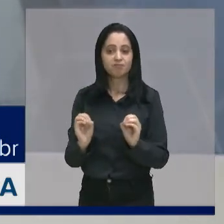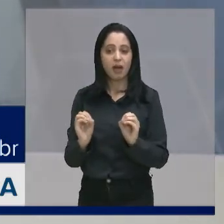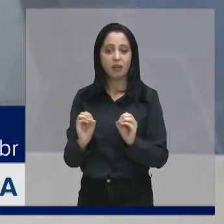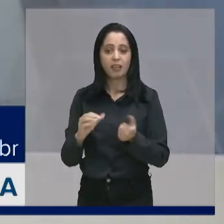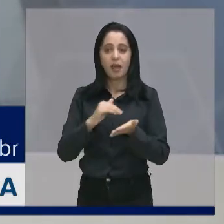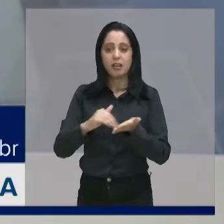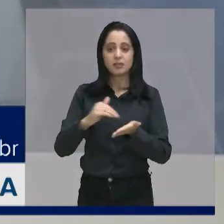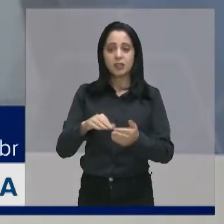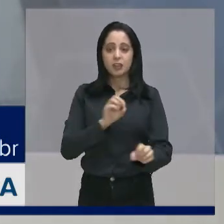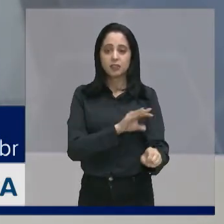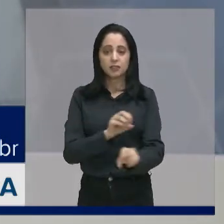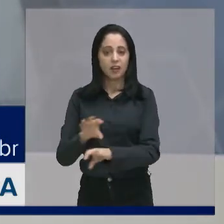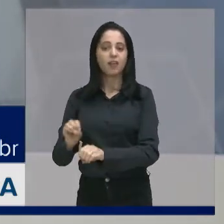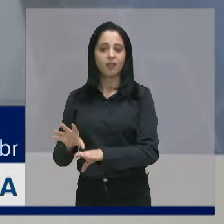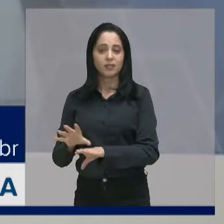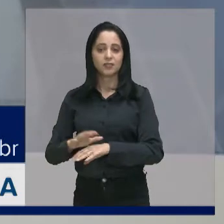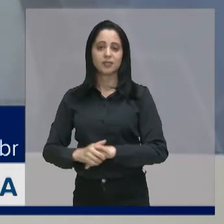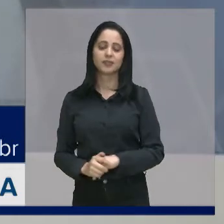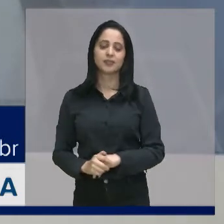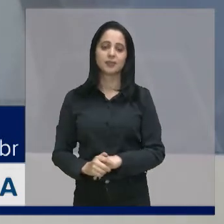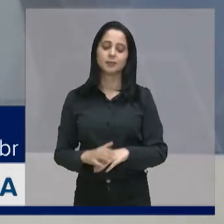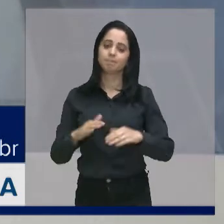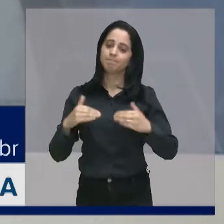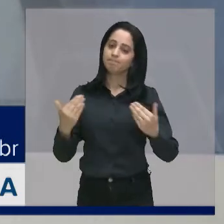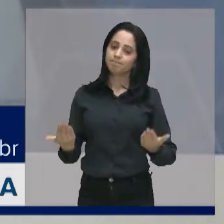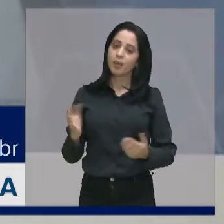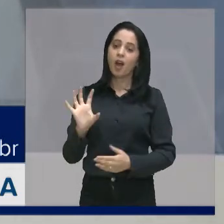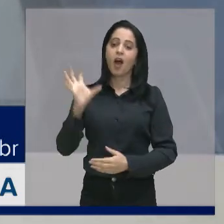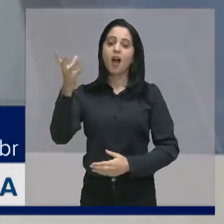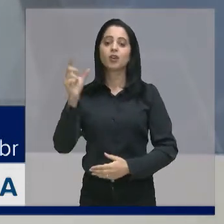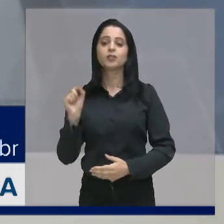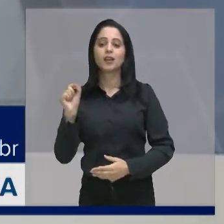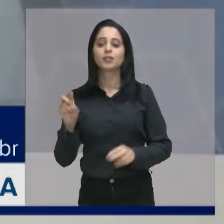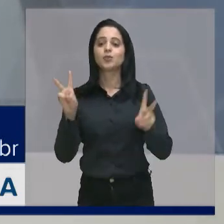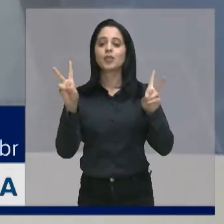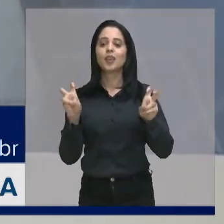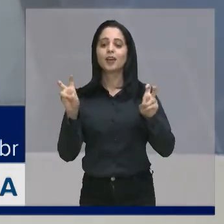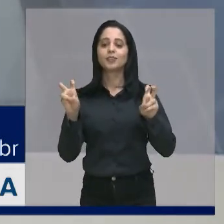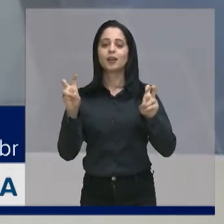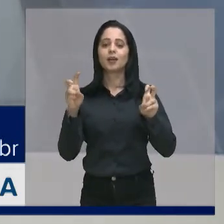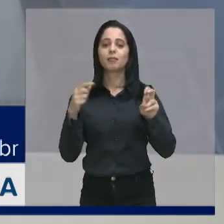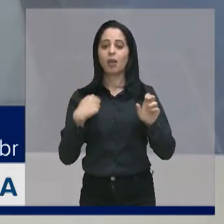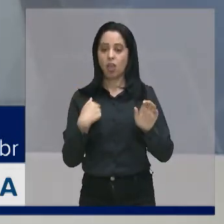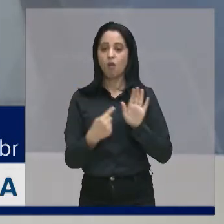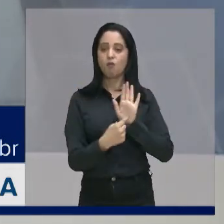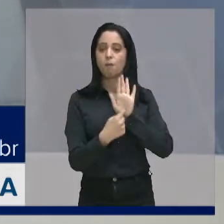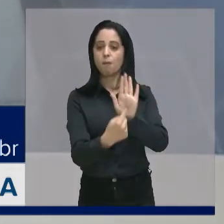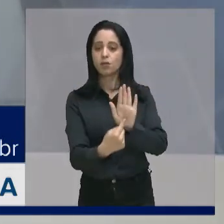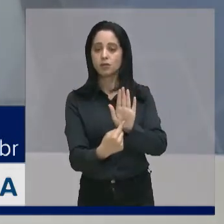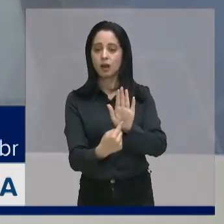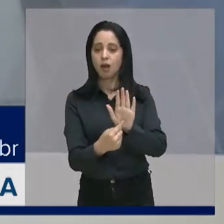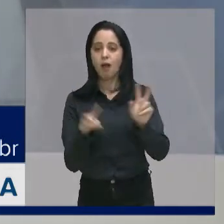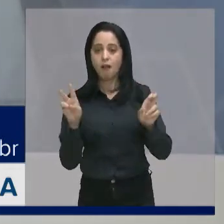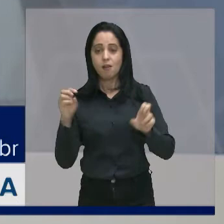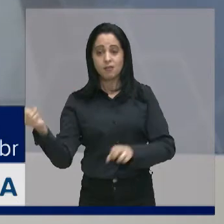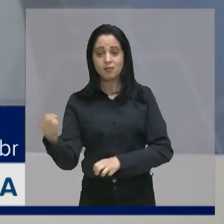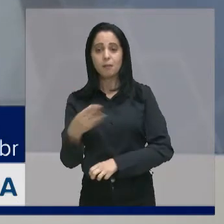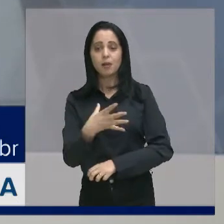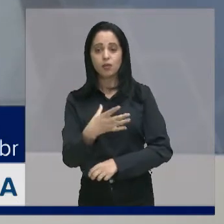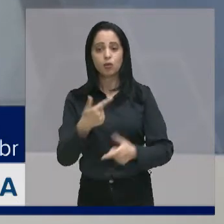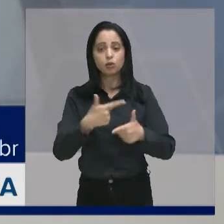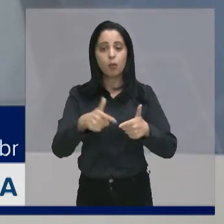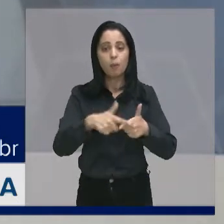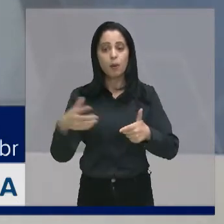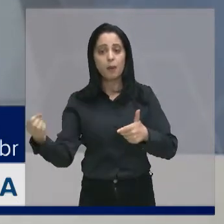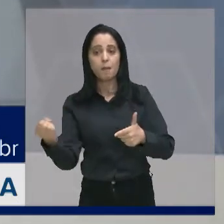Educação. E aí acontecem situações que eu vou citar aqui, situações novas, e que poderiam ser